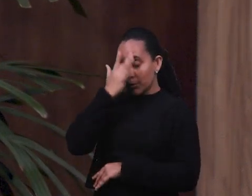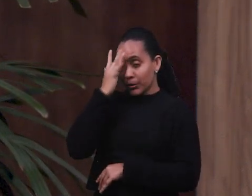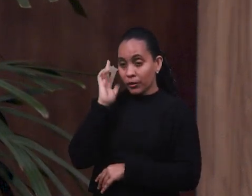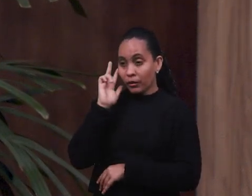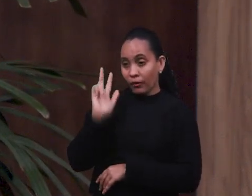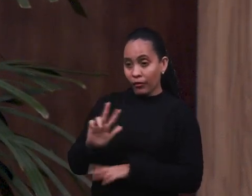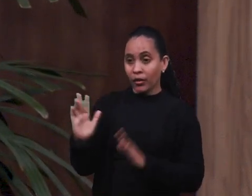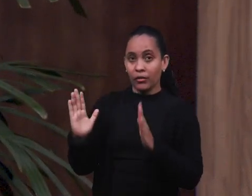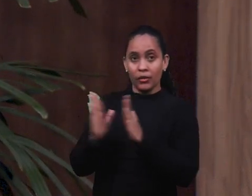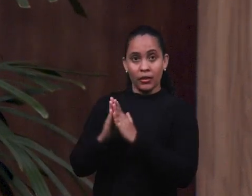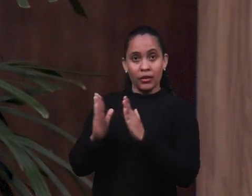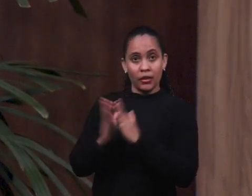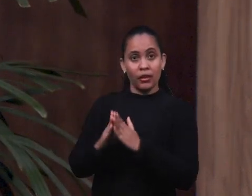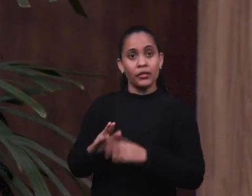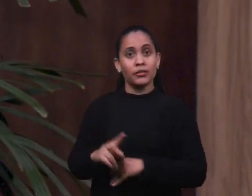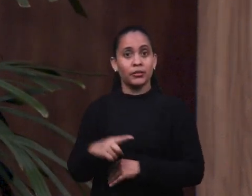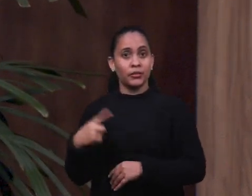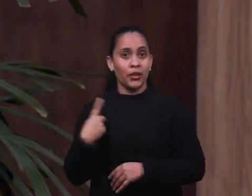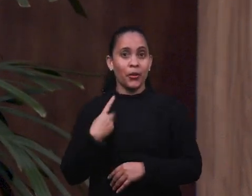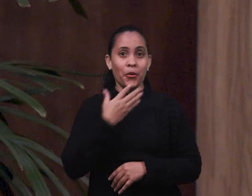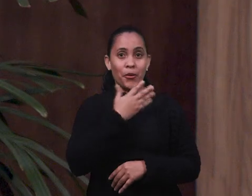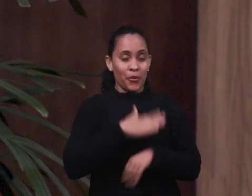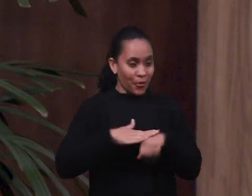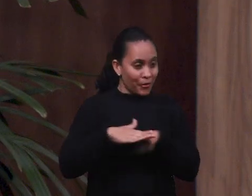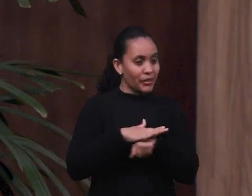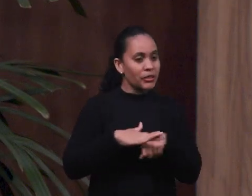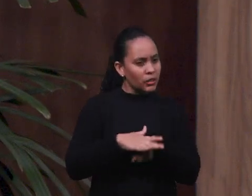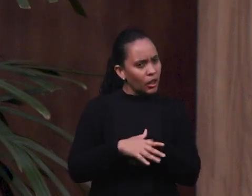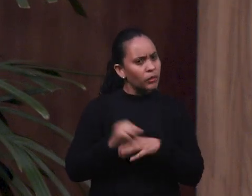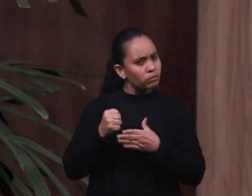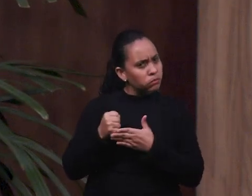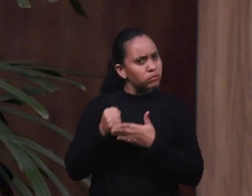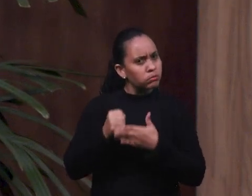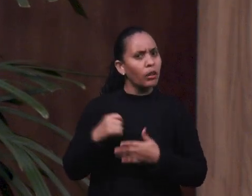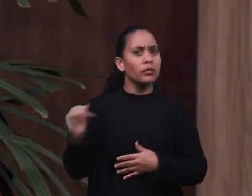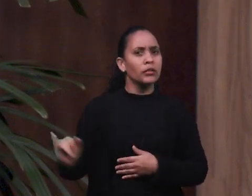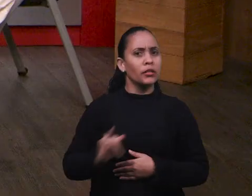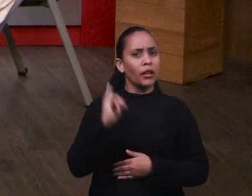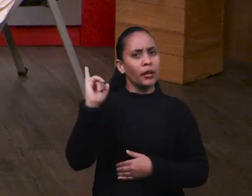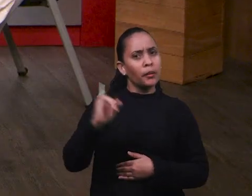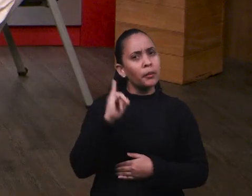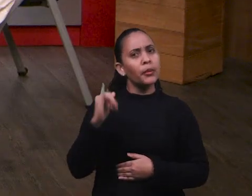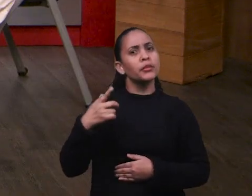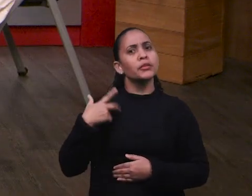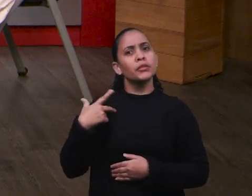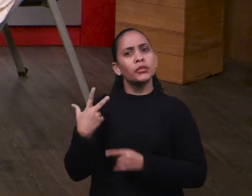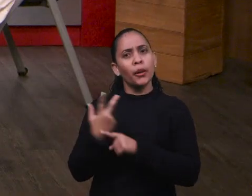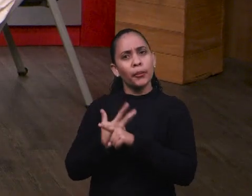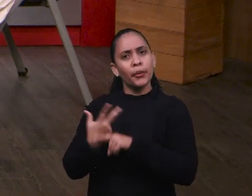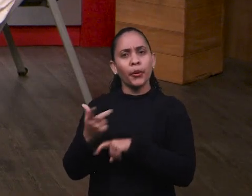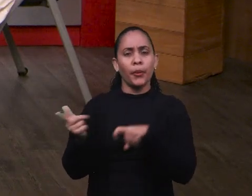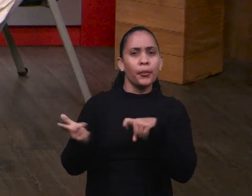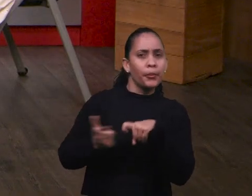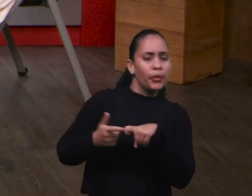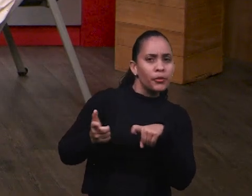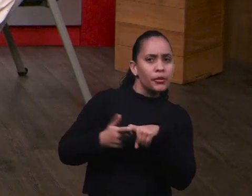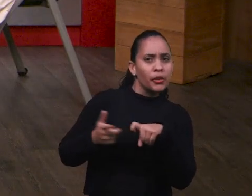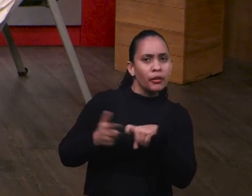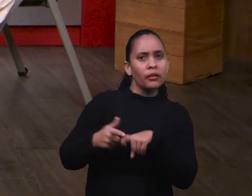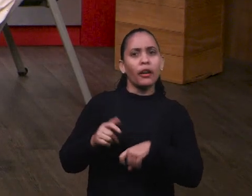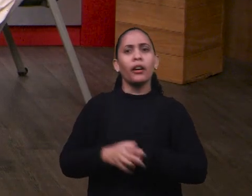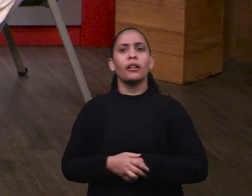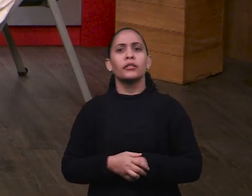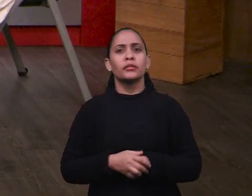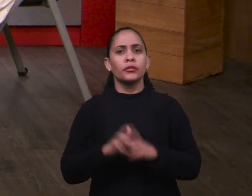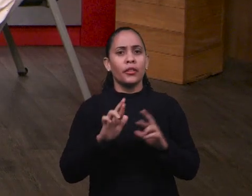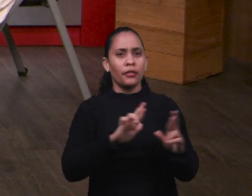em casa, né? E a gente está aqui falando e reforçando, né, da importância de sempre procurar um profissional,